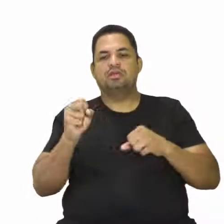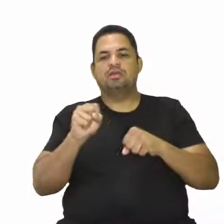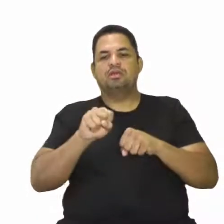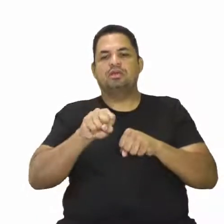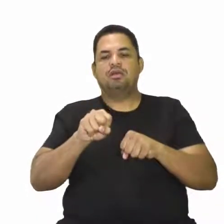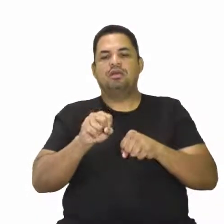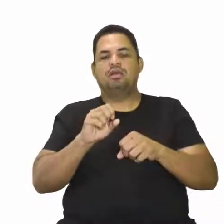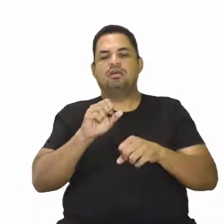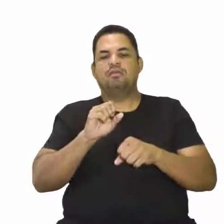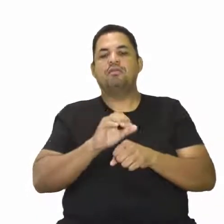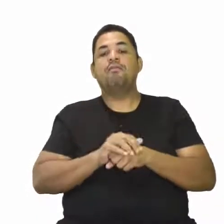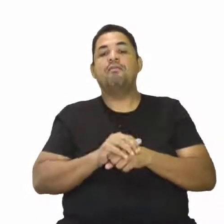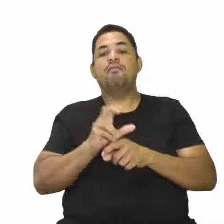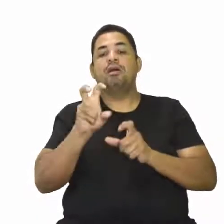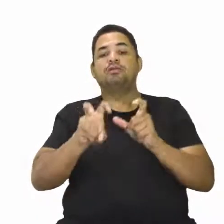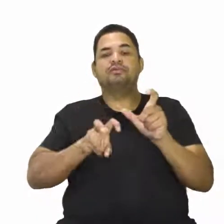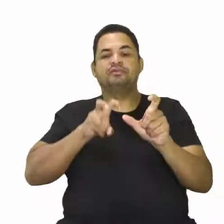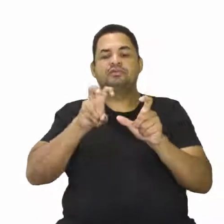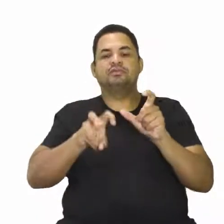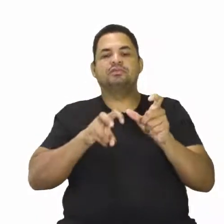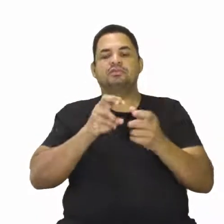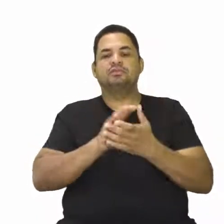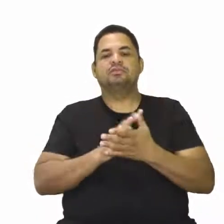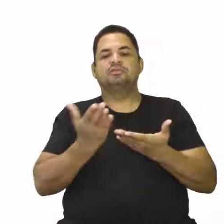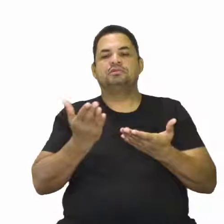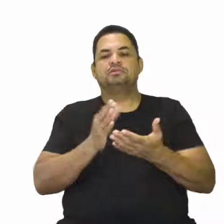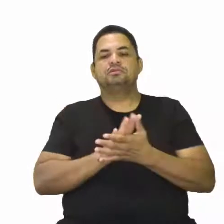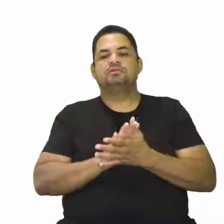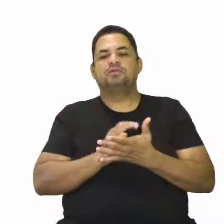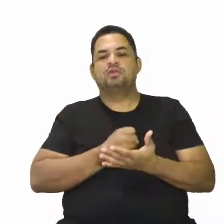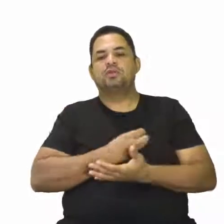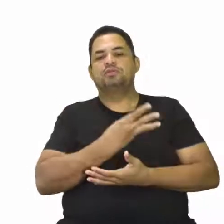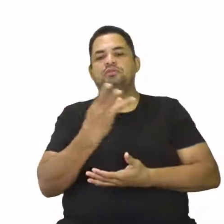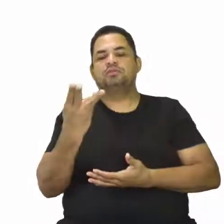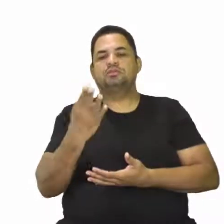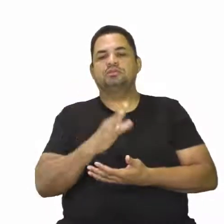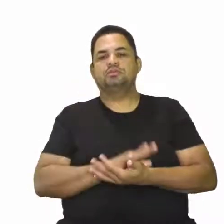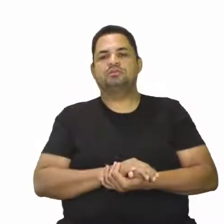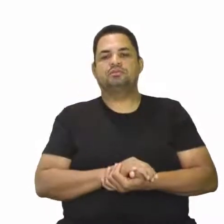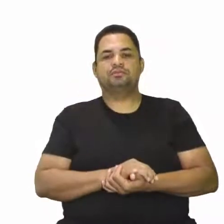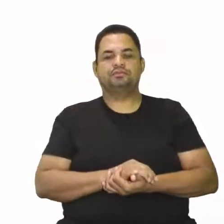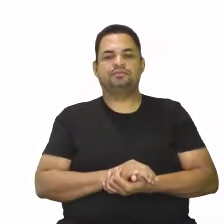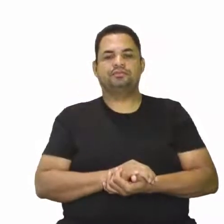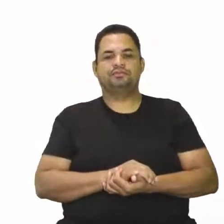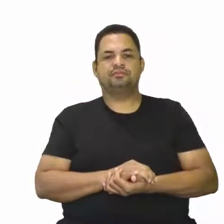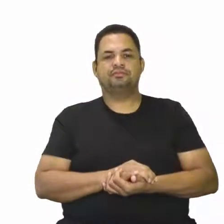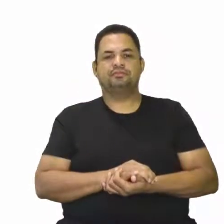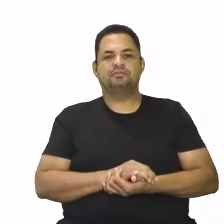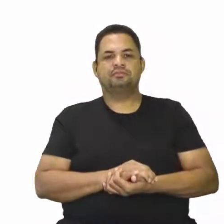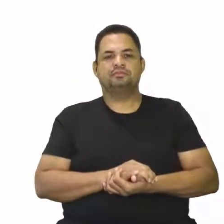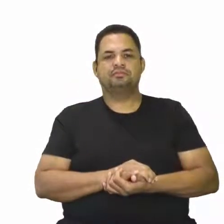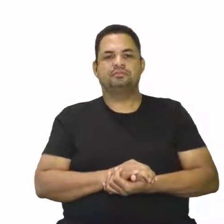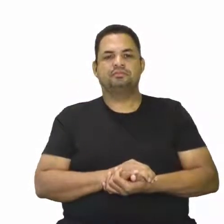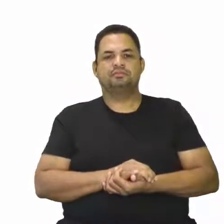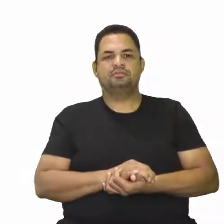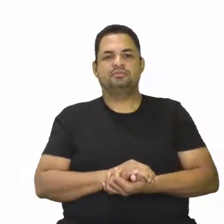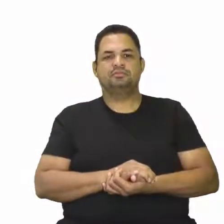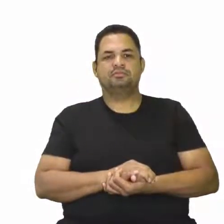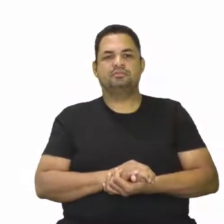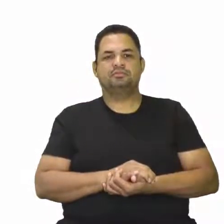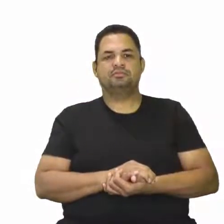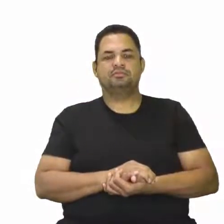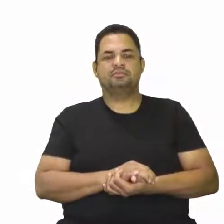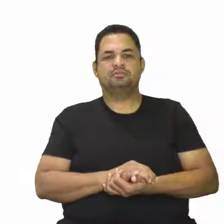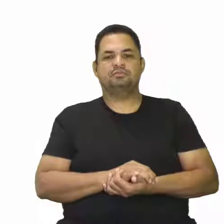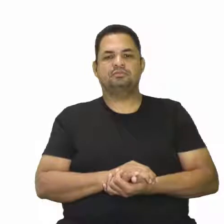de quantidade ou de intensidade. Então, olhem lá. Ni mais, ni